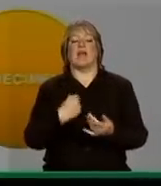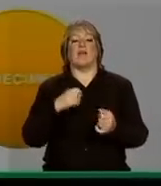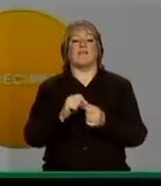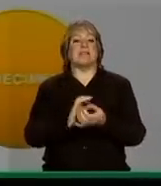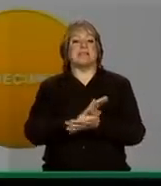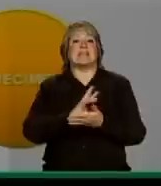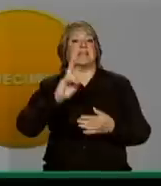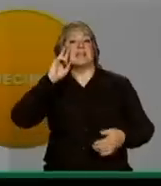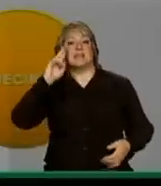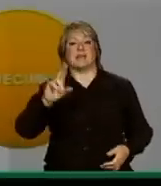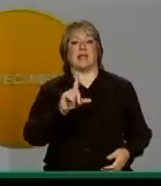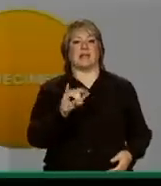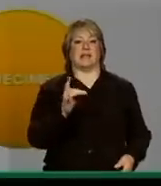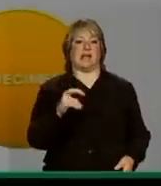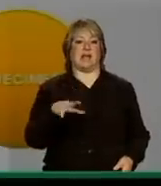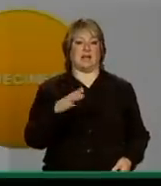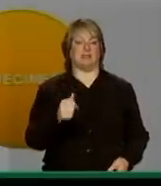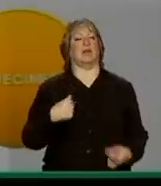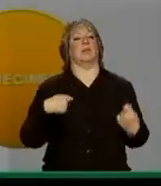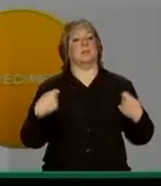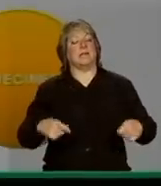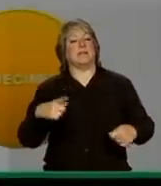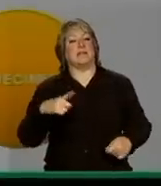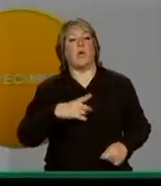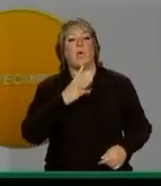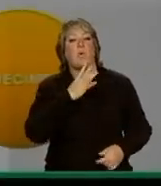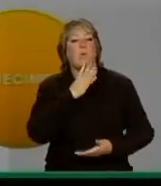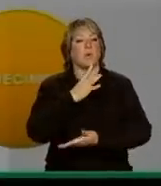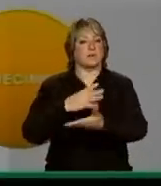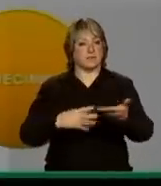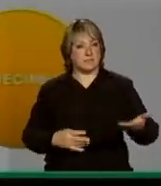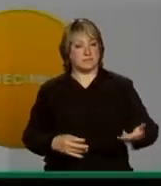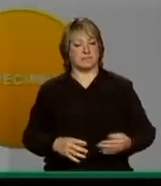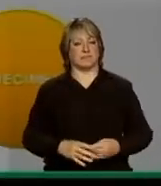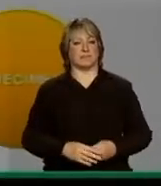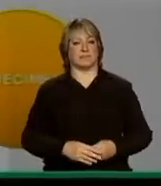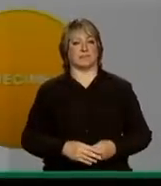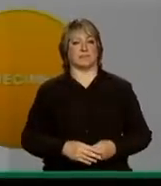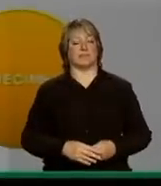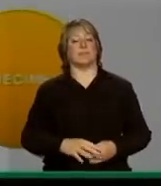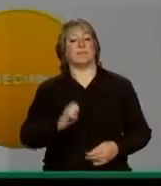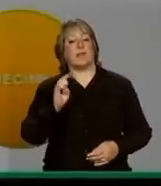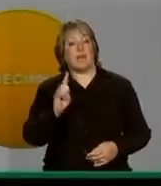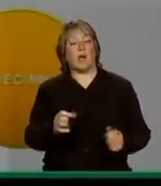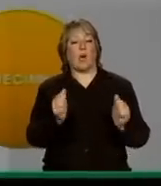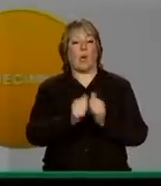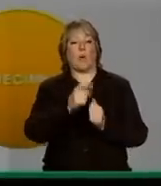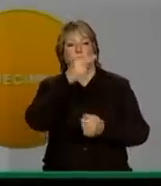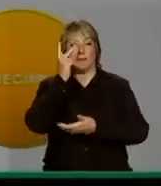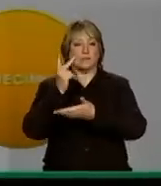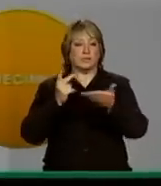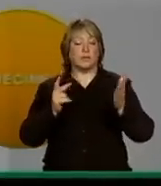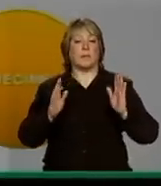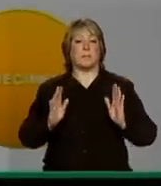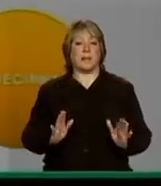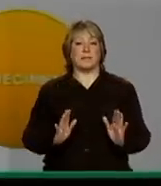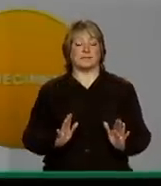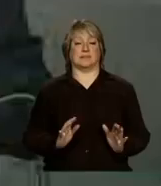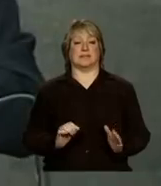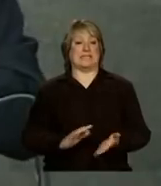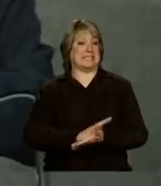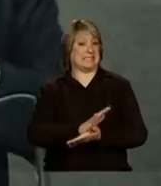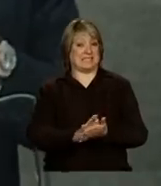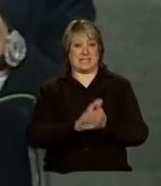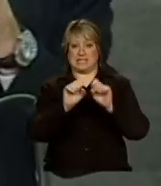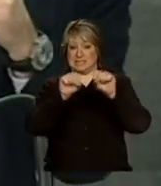liderança eu tenho que ter o conhecimento são através das pessoas mas sem sistema sem